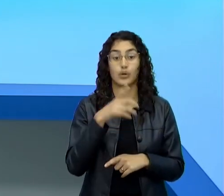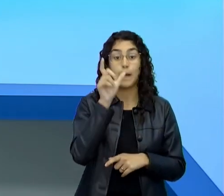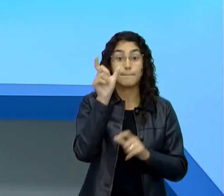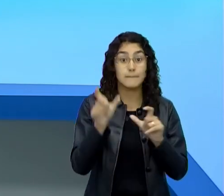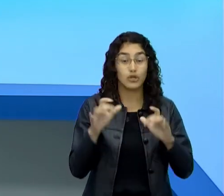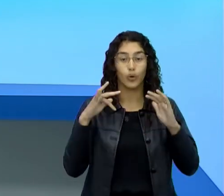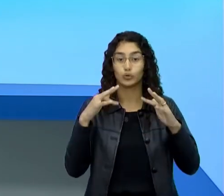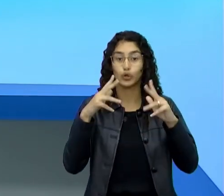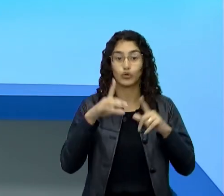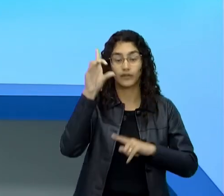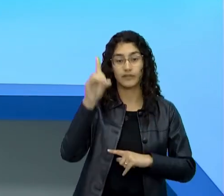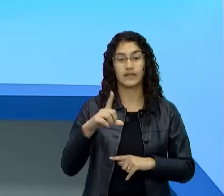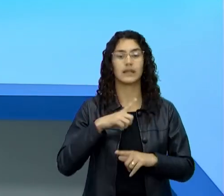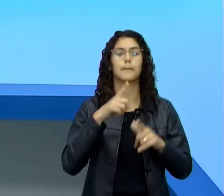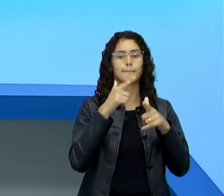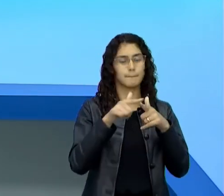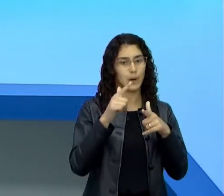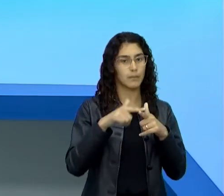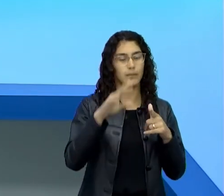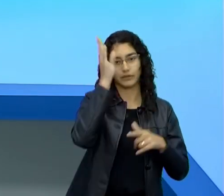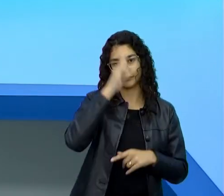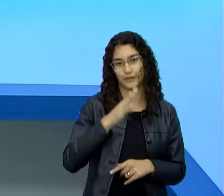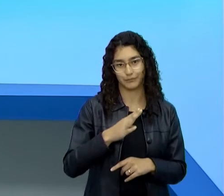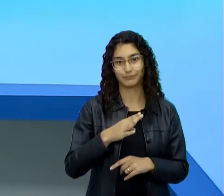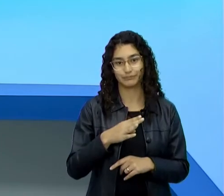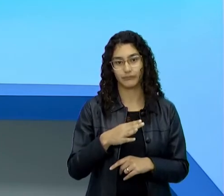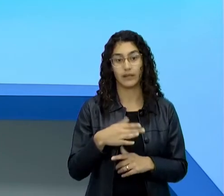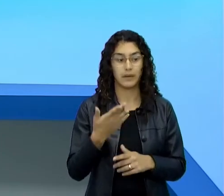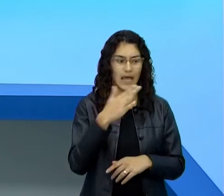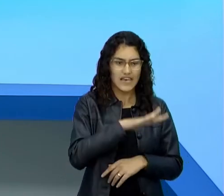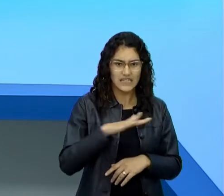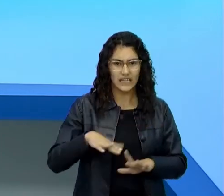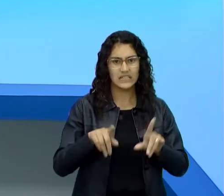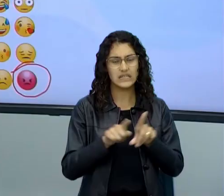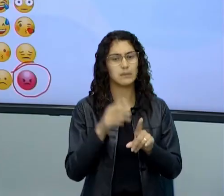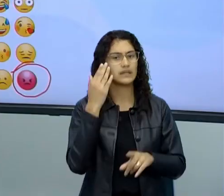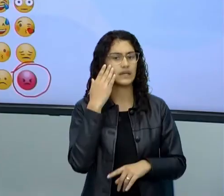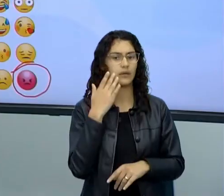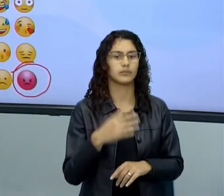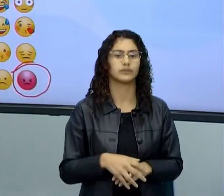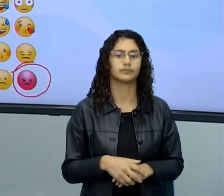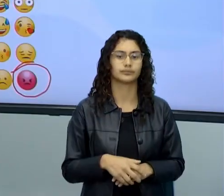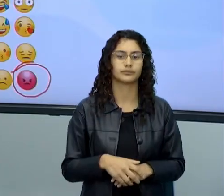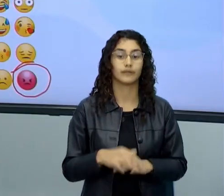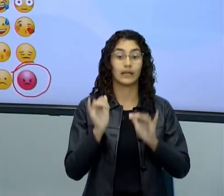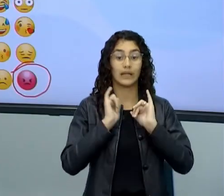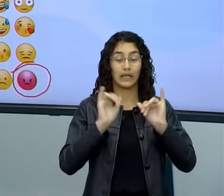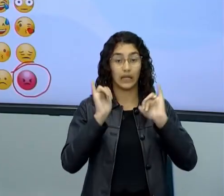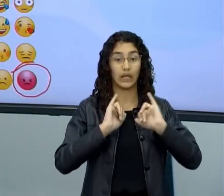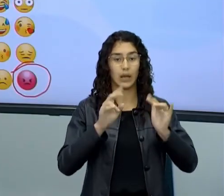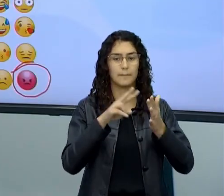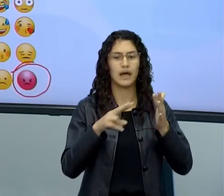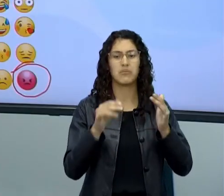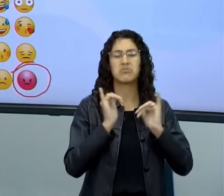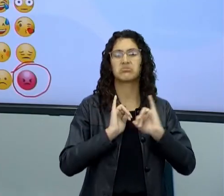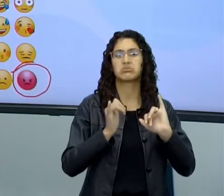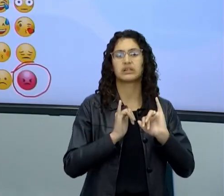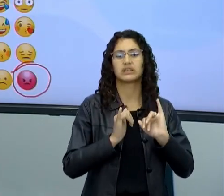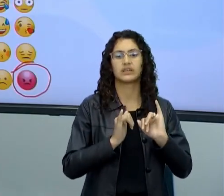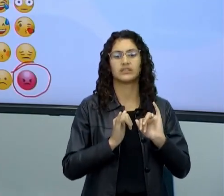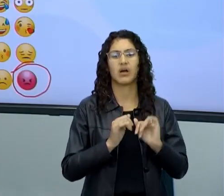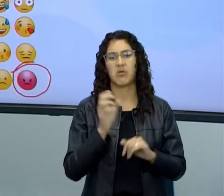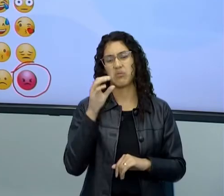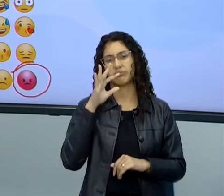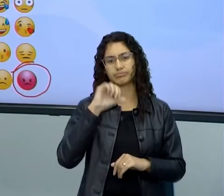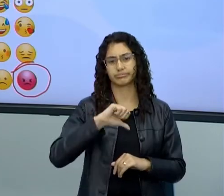no geral, com deficiência têm muito problema ainda no Brasil. Então, ainda mais as crianças, às vezes, lendo a notícia, talvez a gente consiga achar alguma informação lá que é